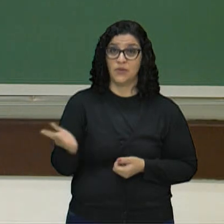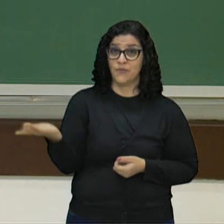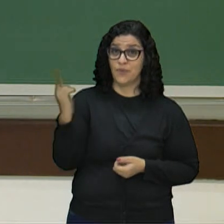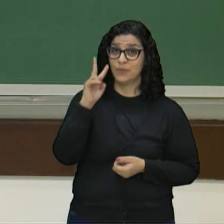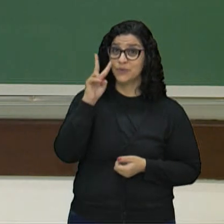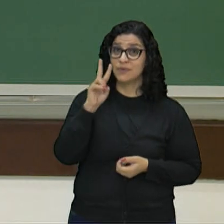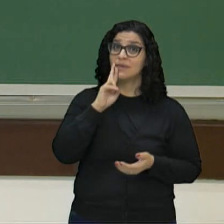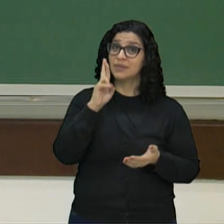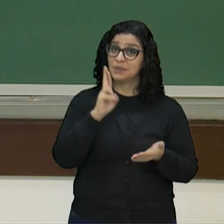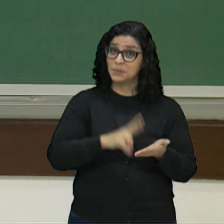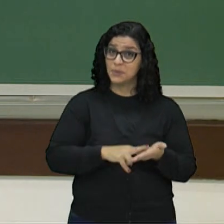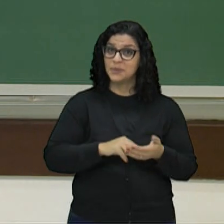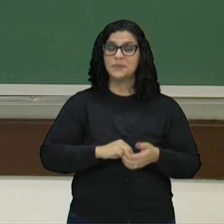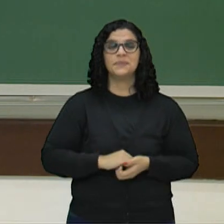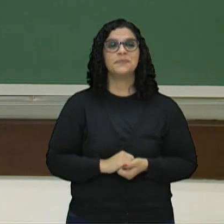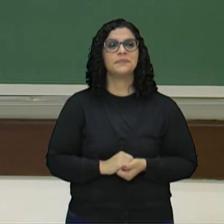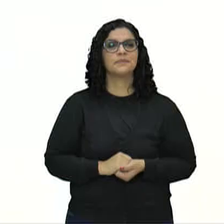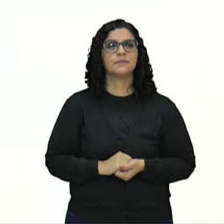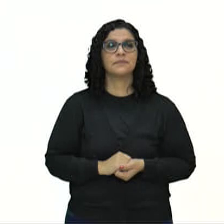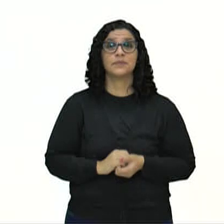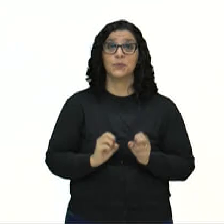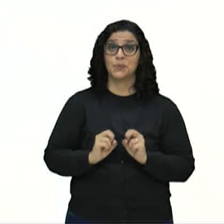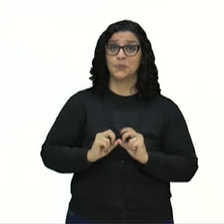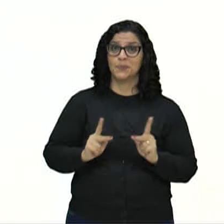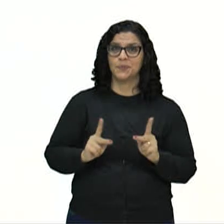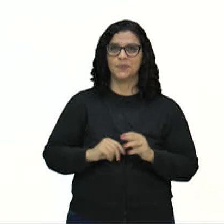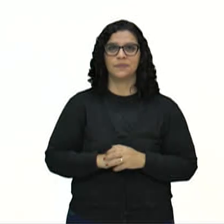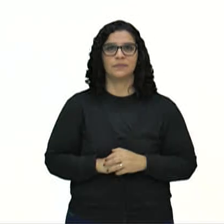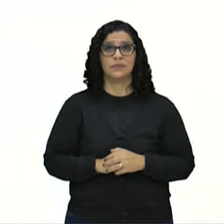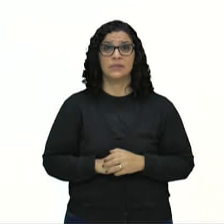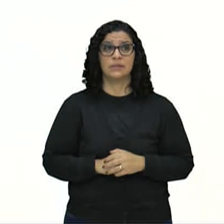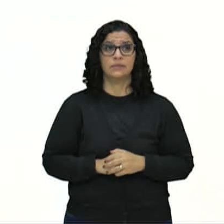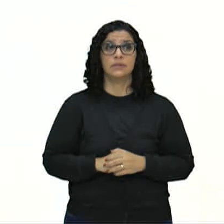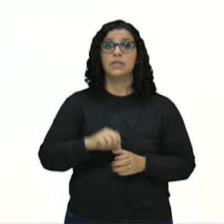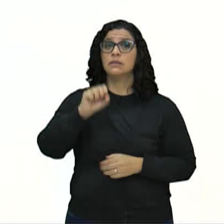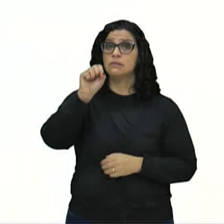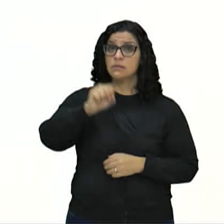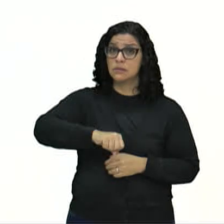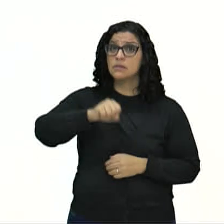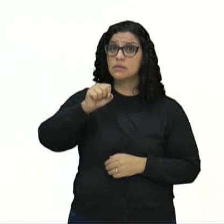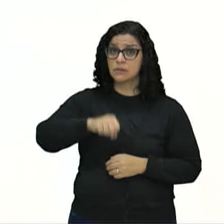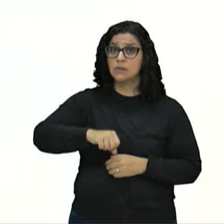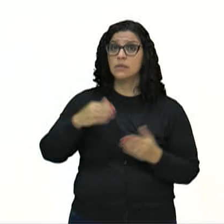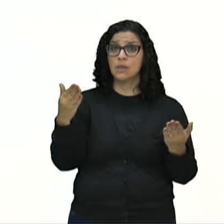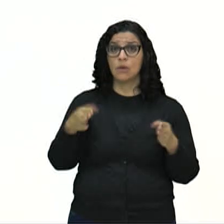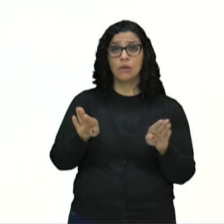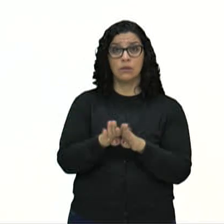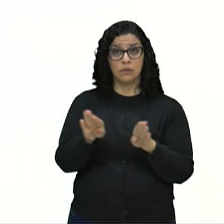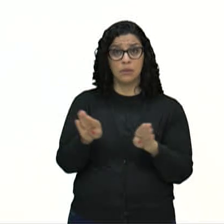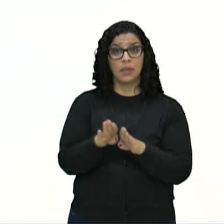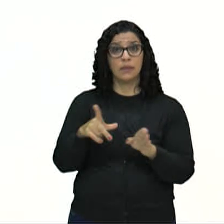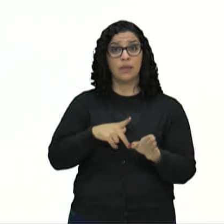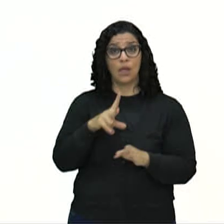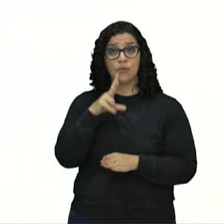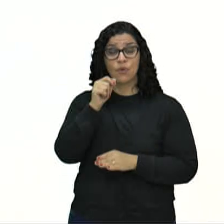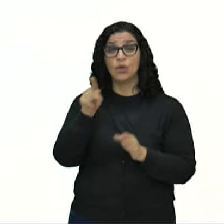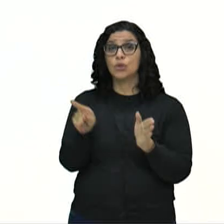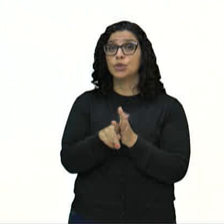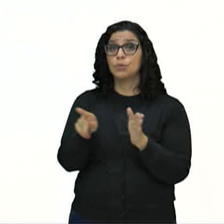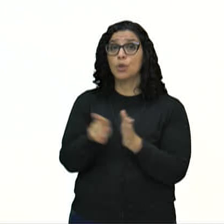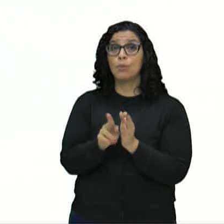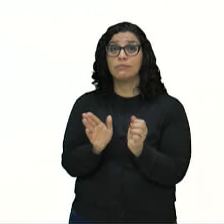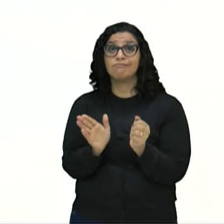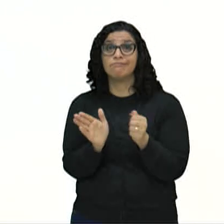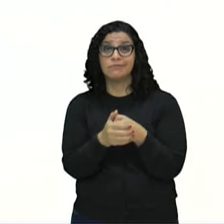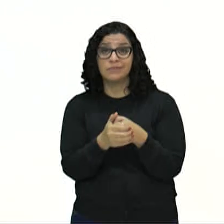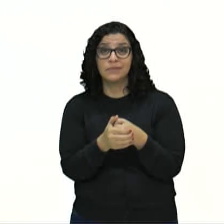Vamos à correção? Ok. Sim, apesar de haver uma forte tendência para a